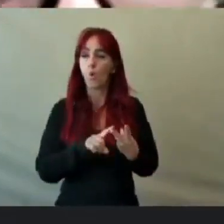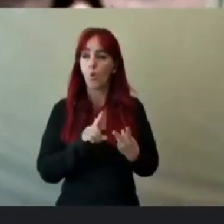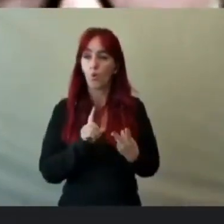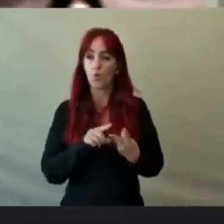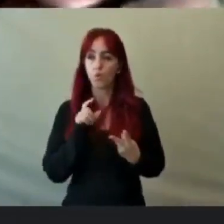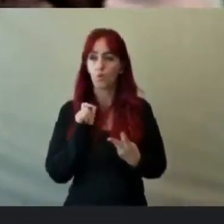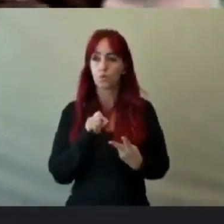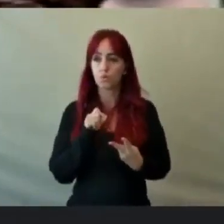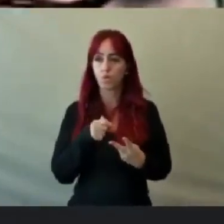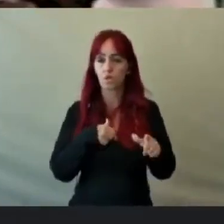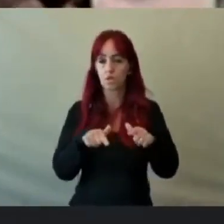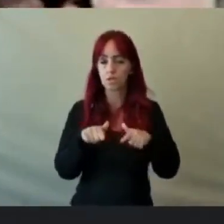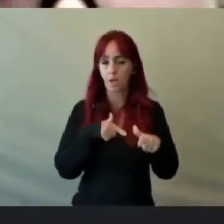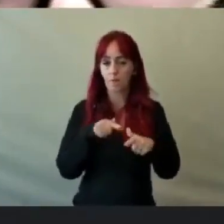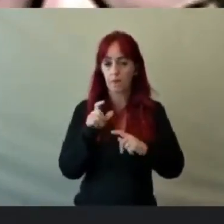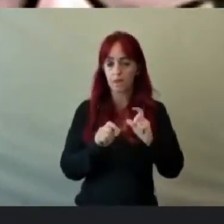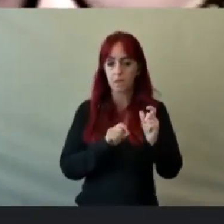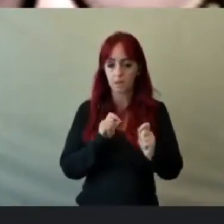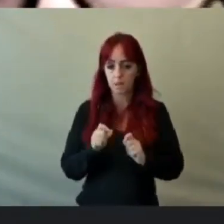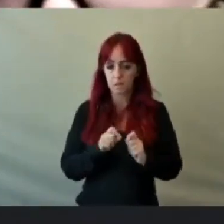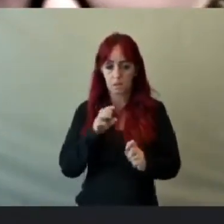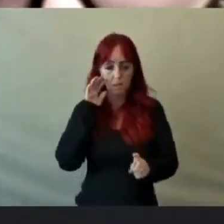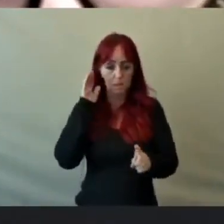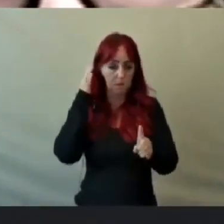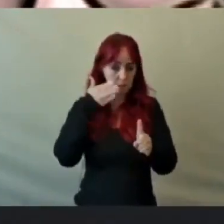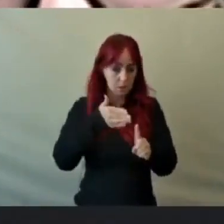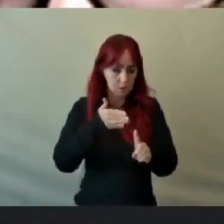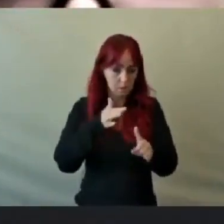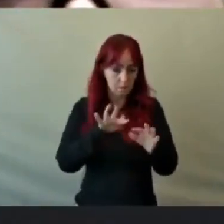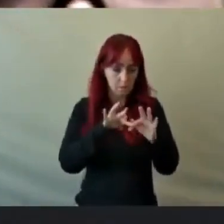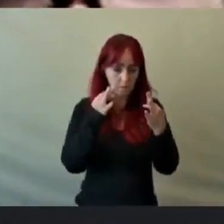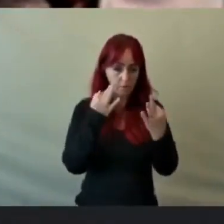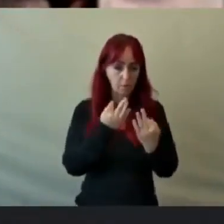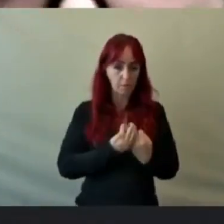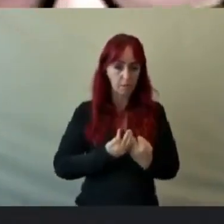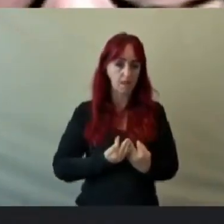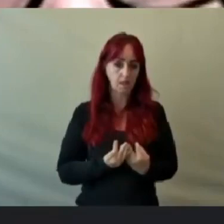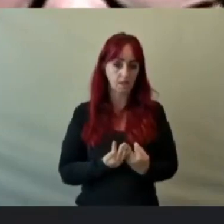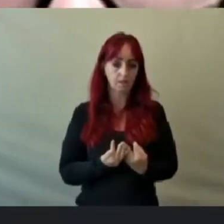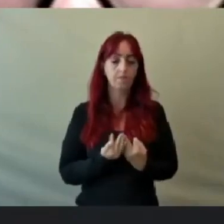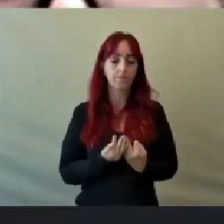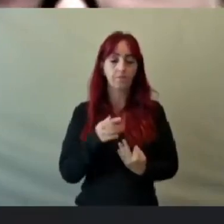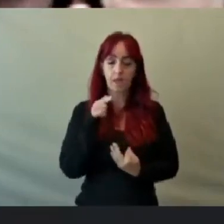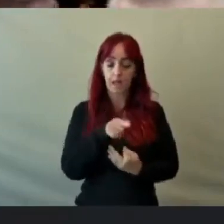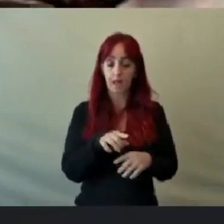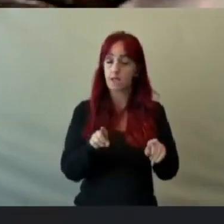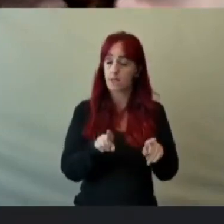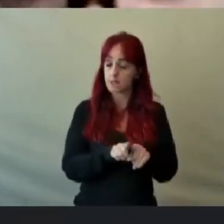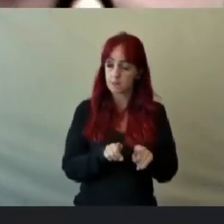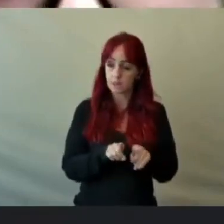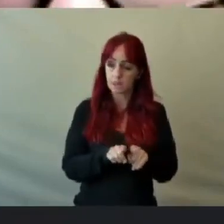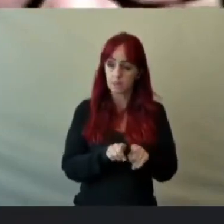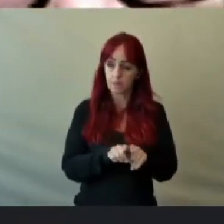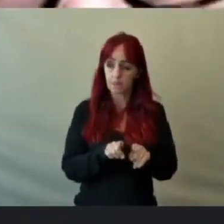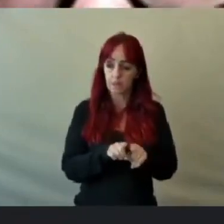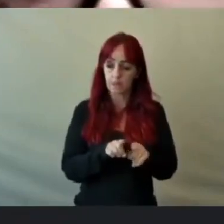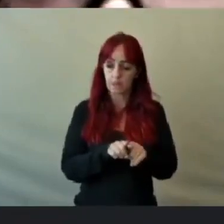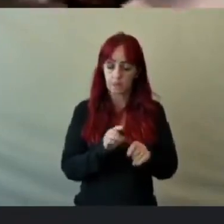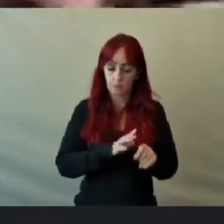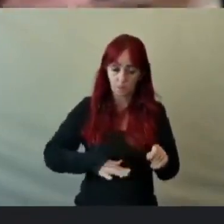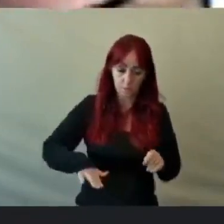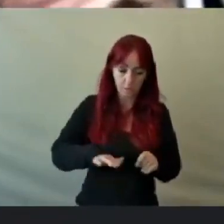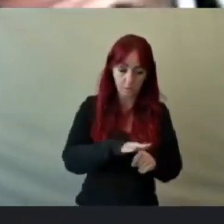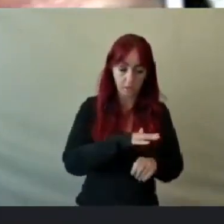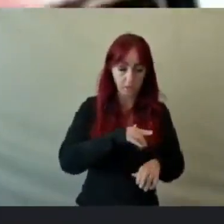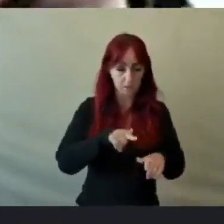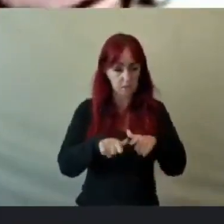diretamente com essas famílias né para que elas também compreendam o leito de trabalho dessa atuação do cuidador dos